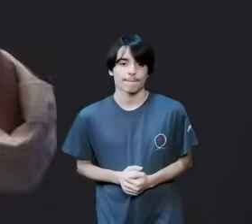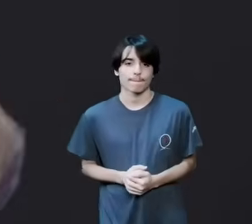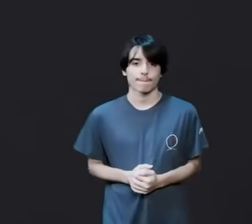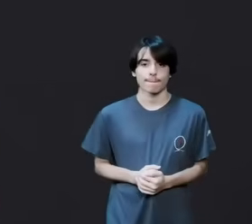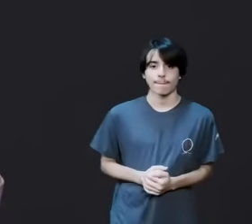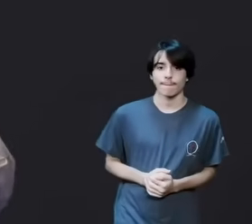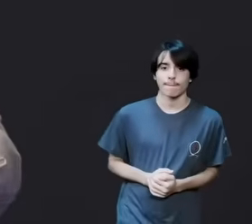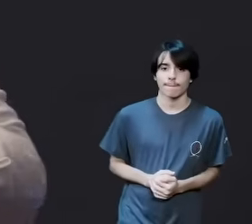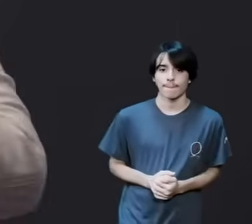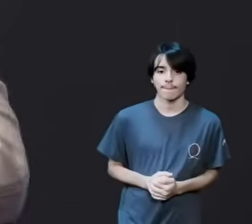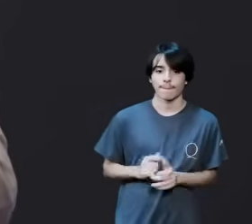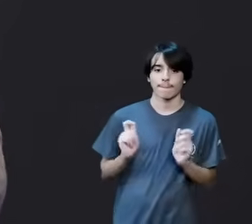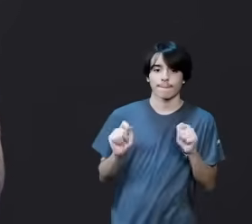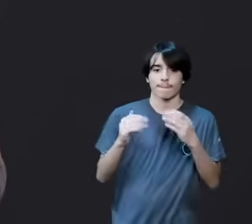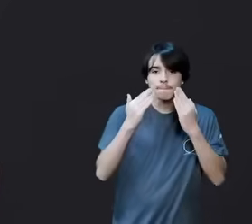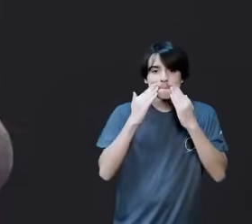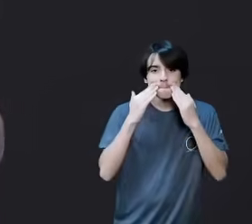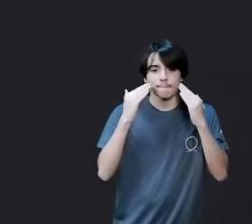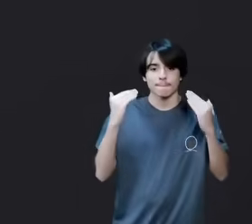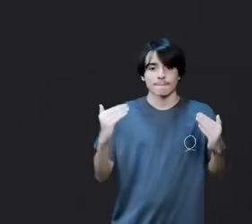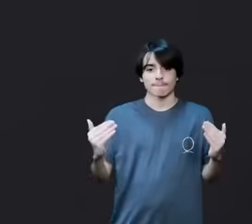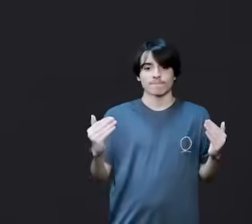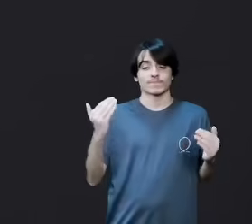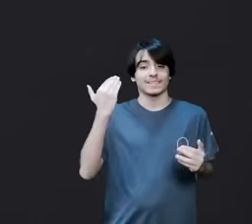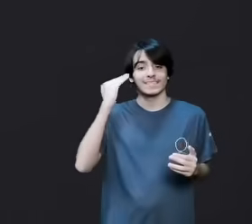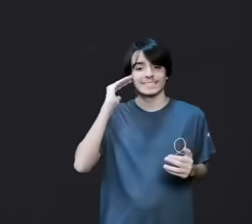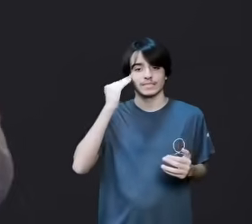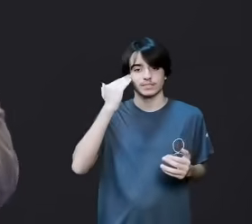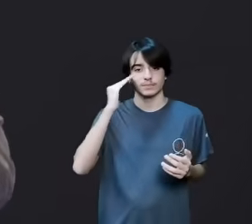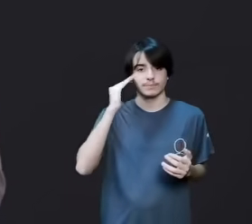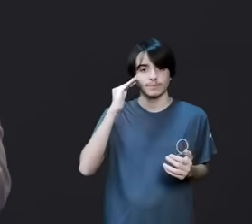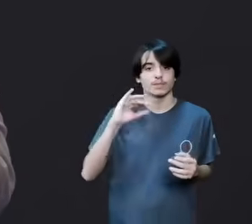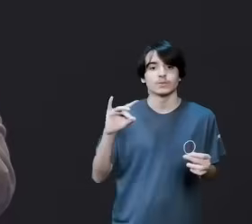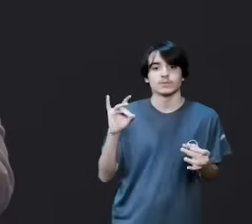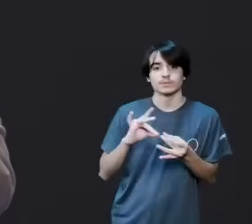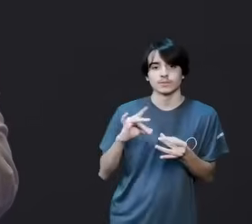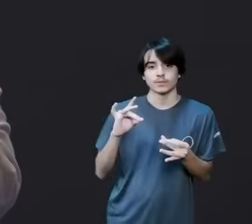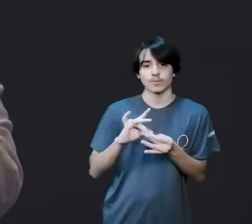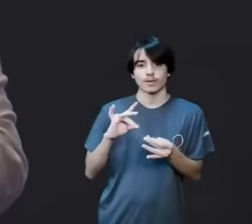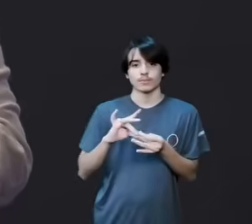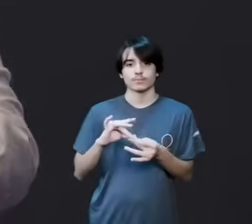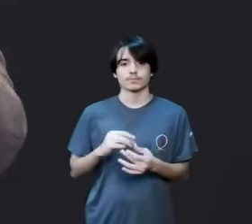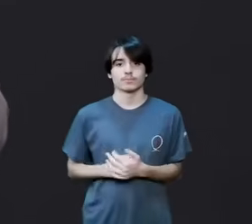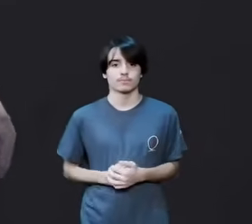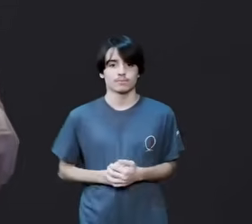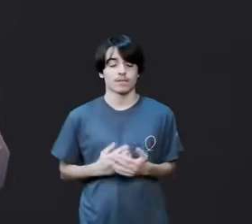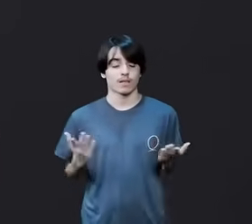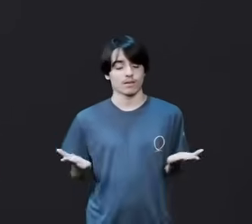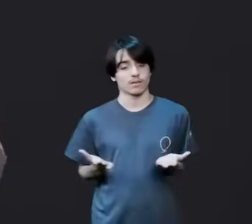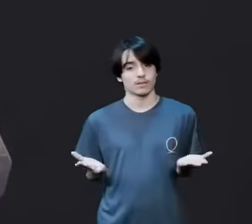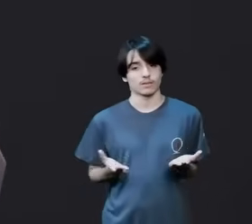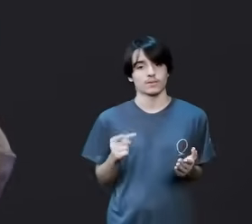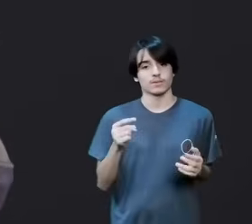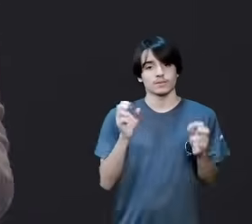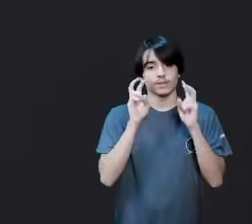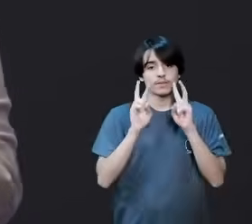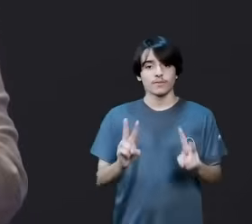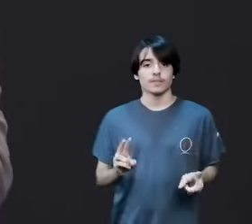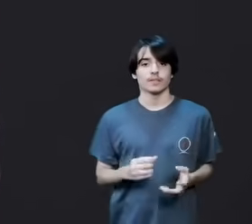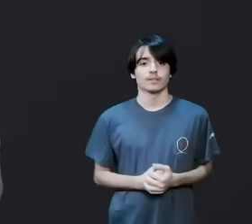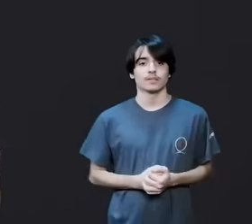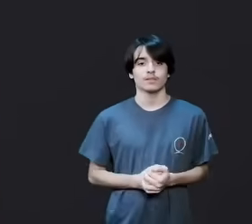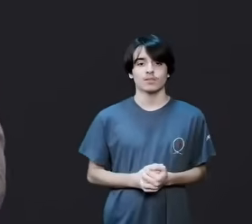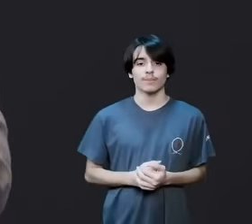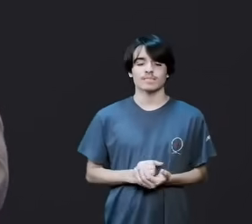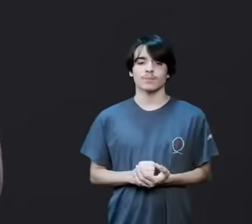com capacidade de manifestar entendimento espiritual. Agora, você vai ver que Samuel ainda não é